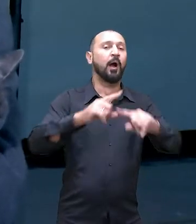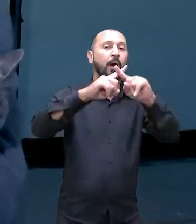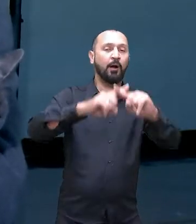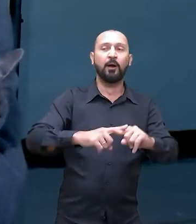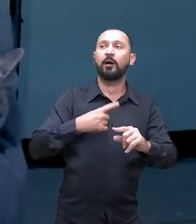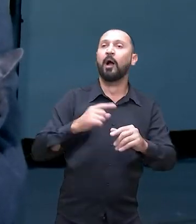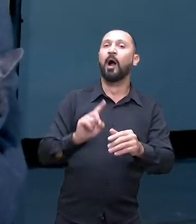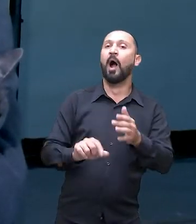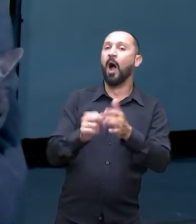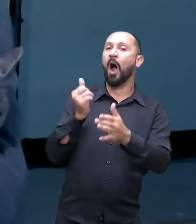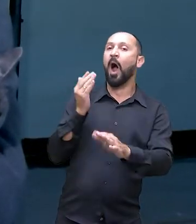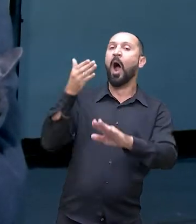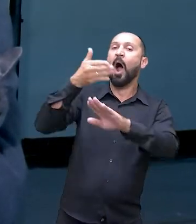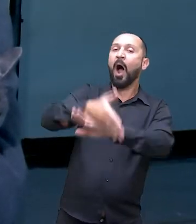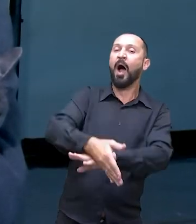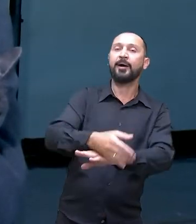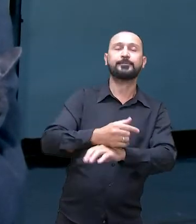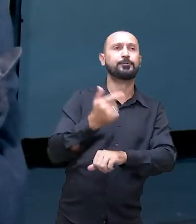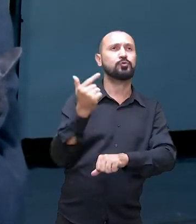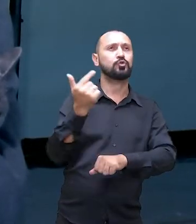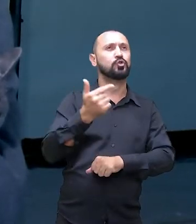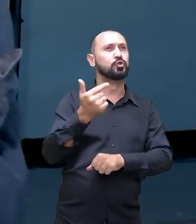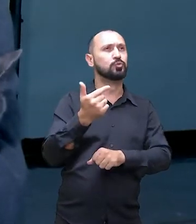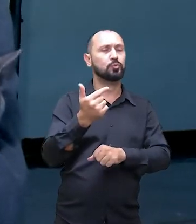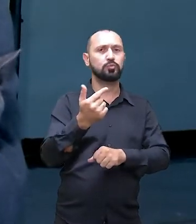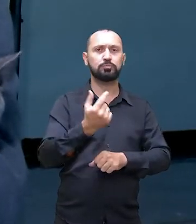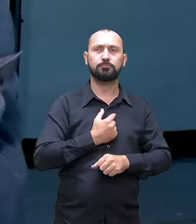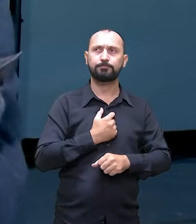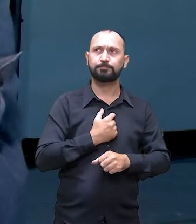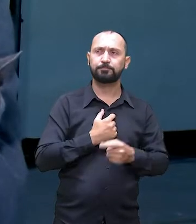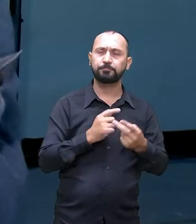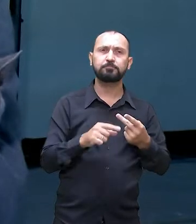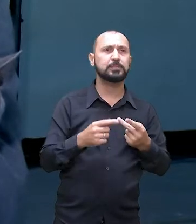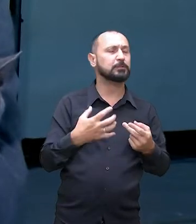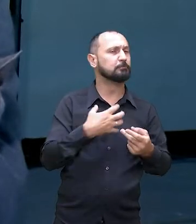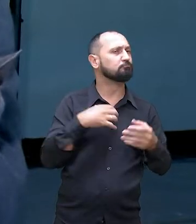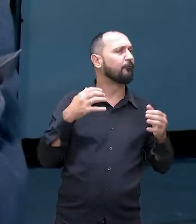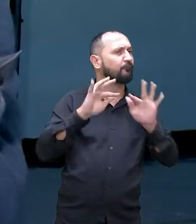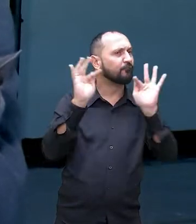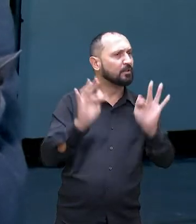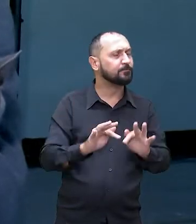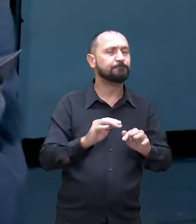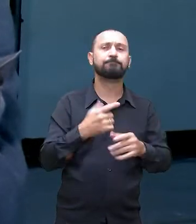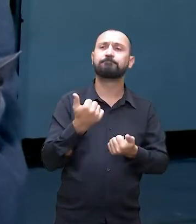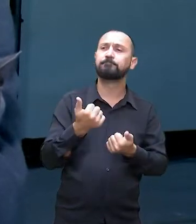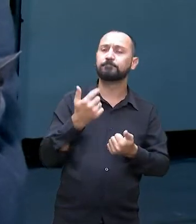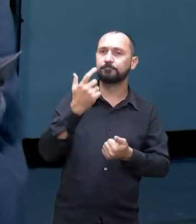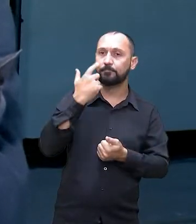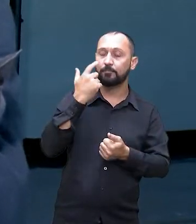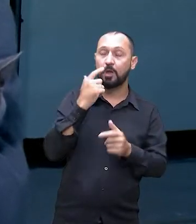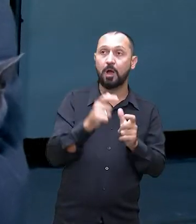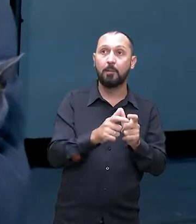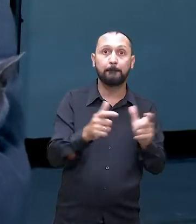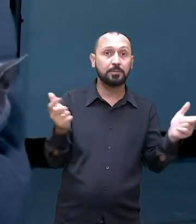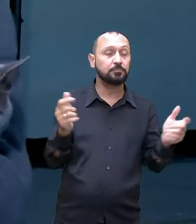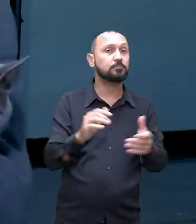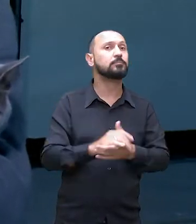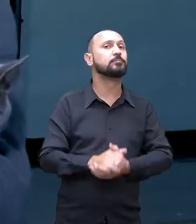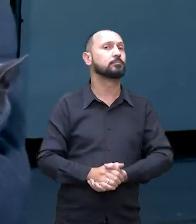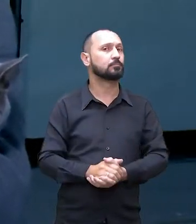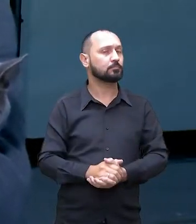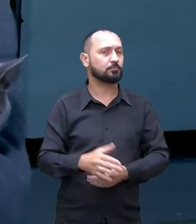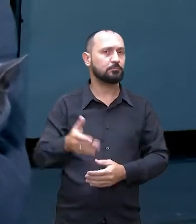gente conseguiu um segundo lugar, eu acho, e ficamos muito felizes. e vimos o tamanho do festival. E naquela